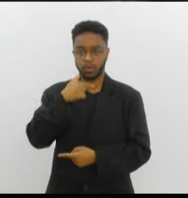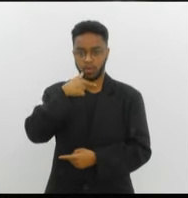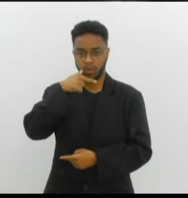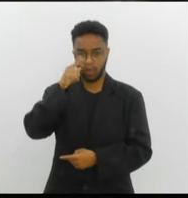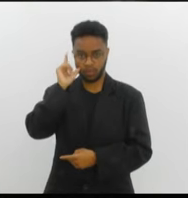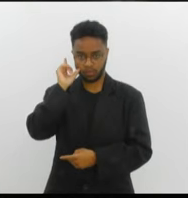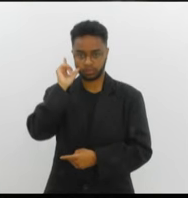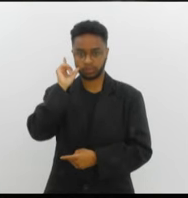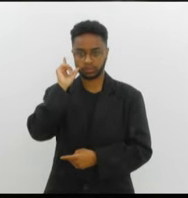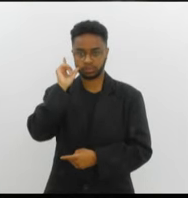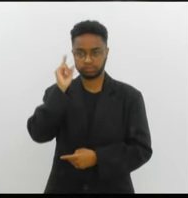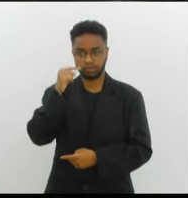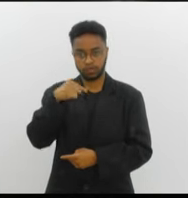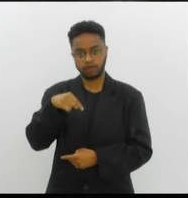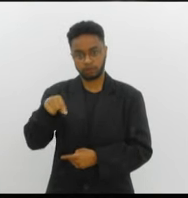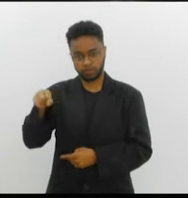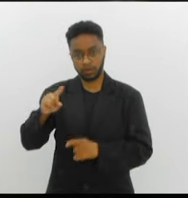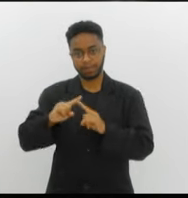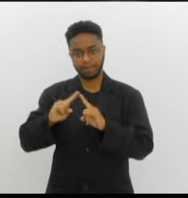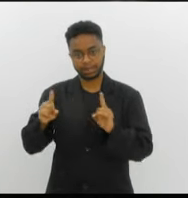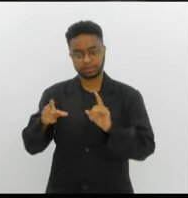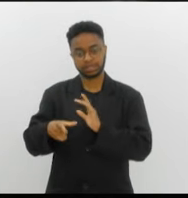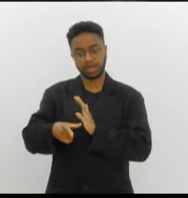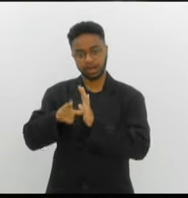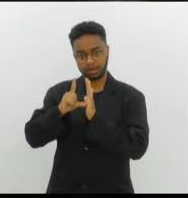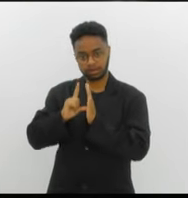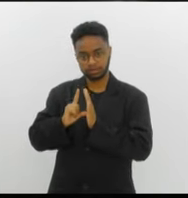ontem, mas com antecedência devida,